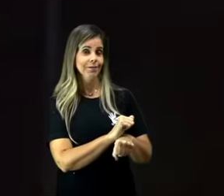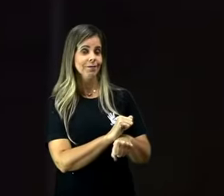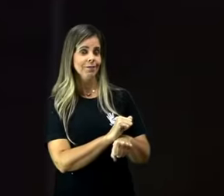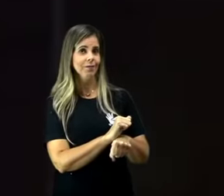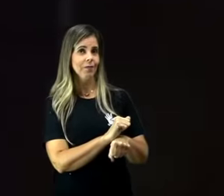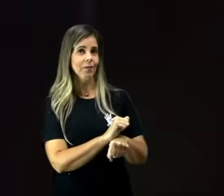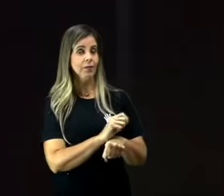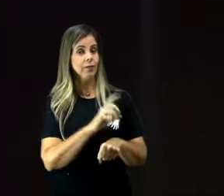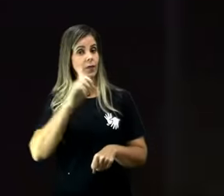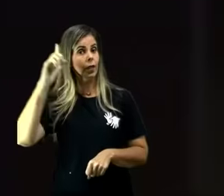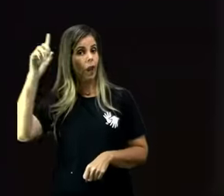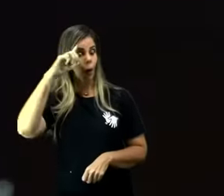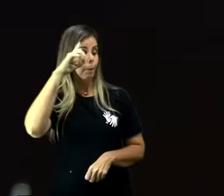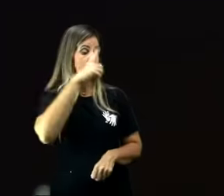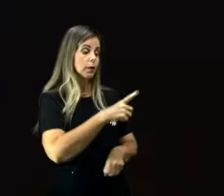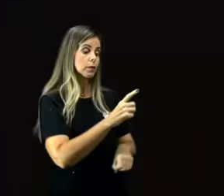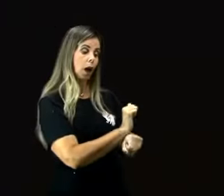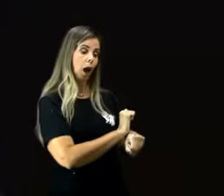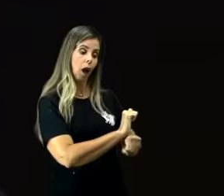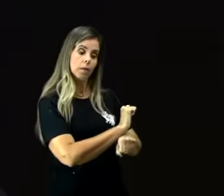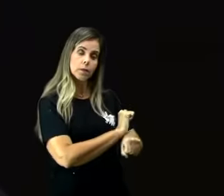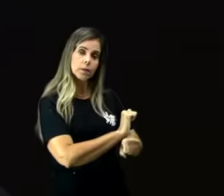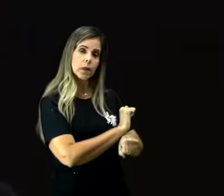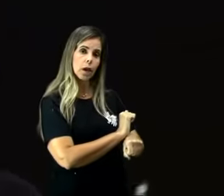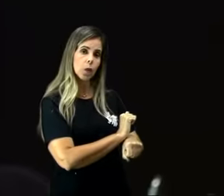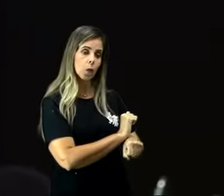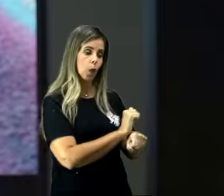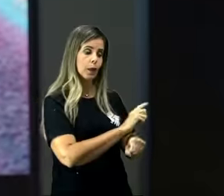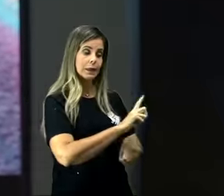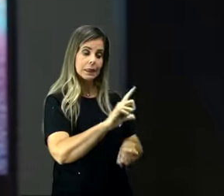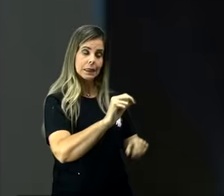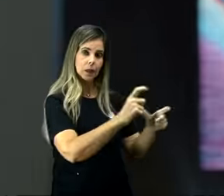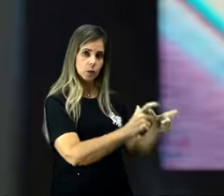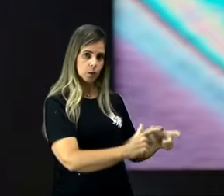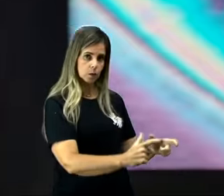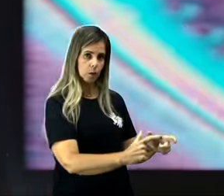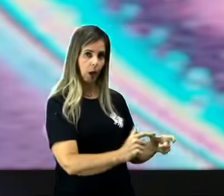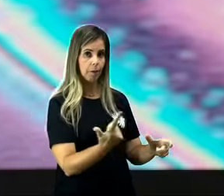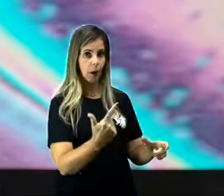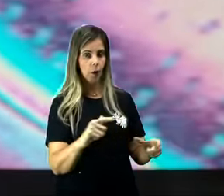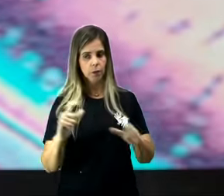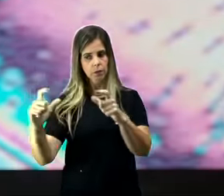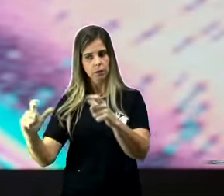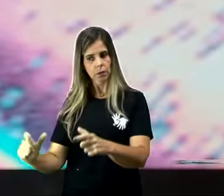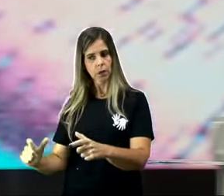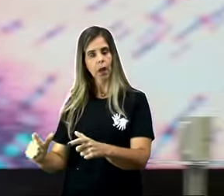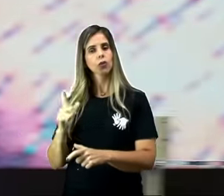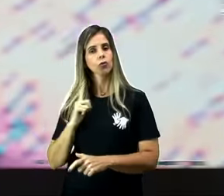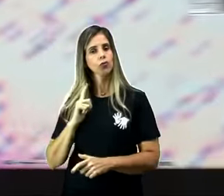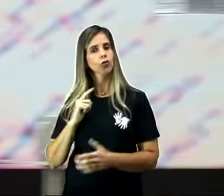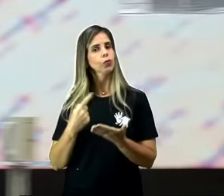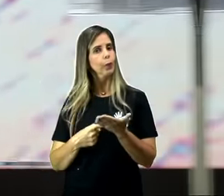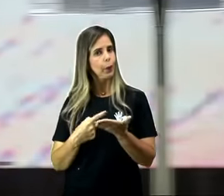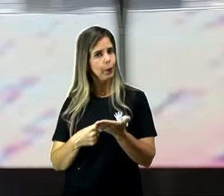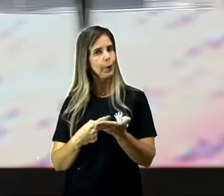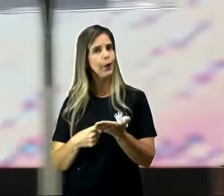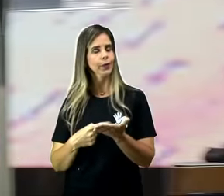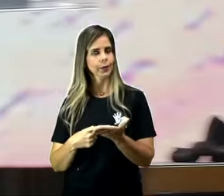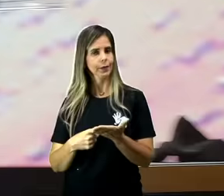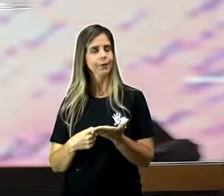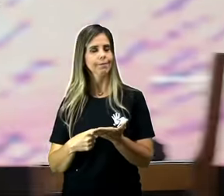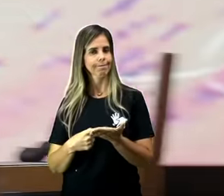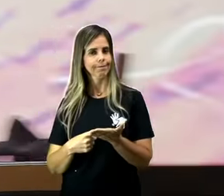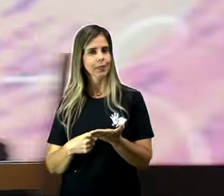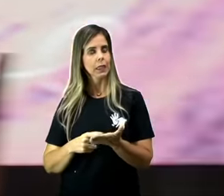Quando Deus mandou Abraão sair daquela geografia, tinha um propósito para sair de lá. Quem estava aqui ouviu o que eu preguei. Irmão, toda vez que Deus nos dá uma direção,